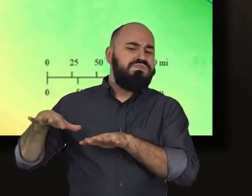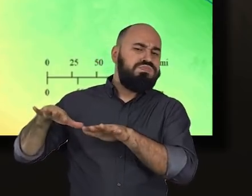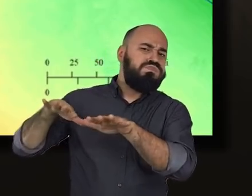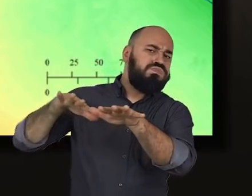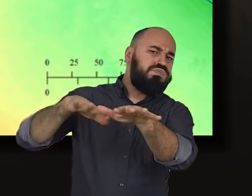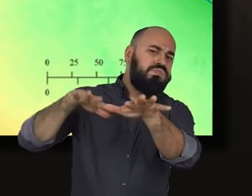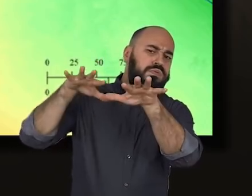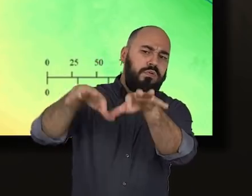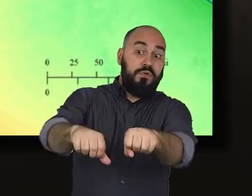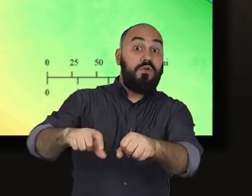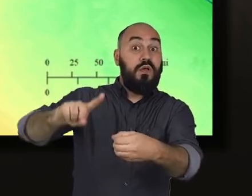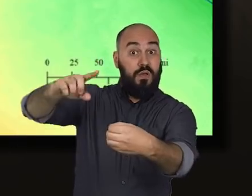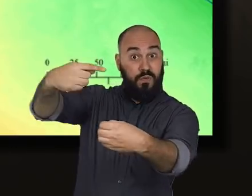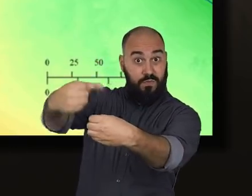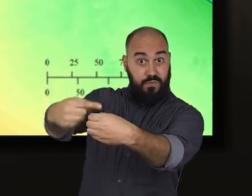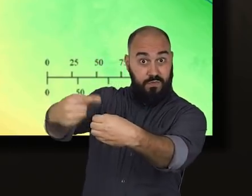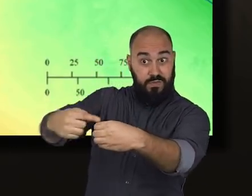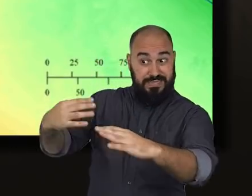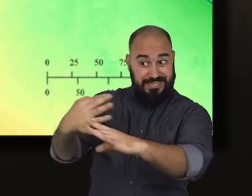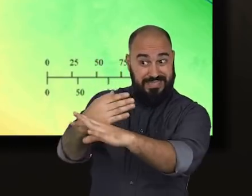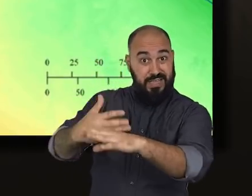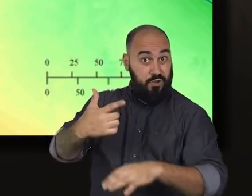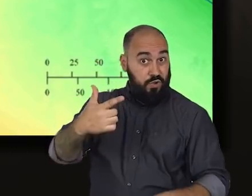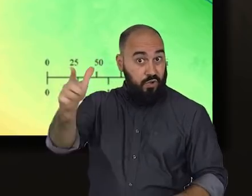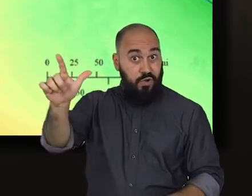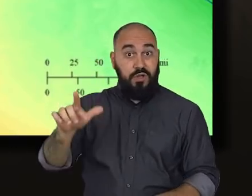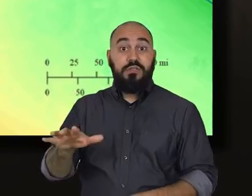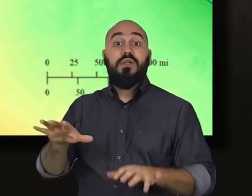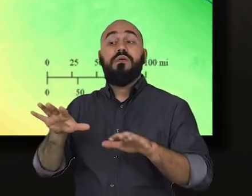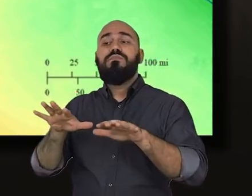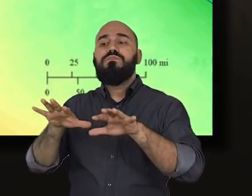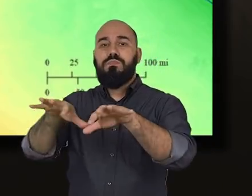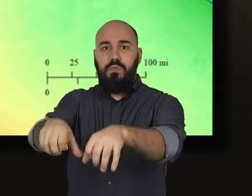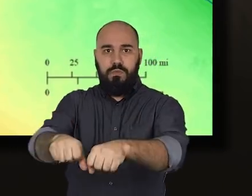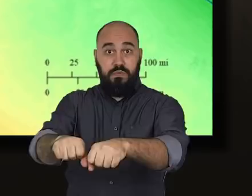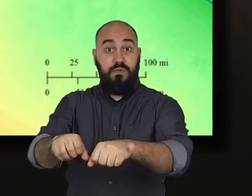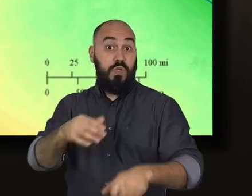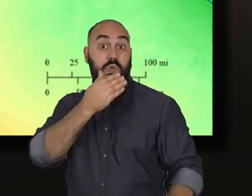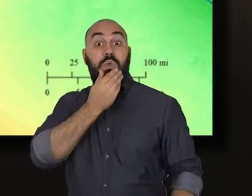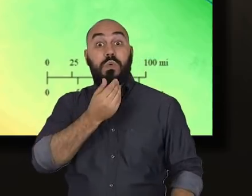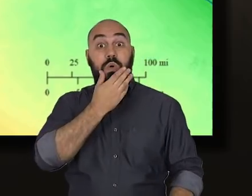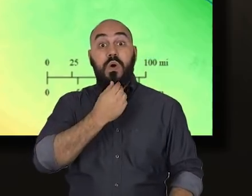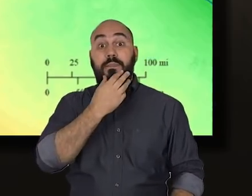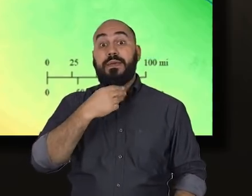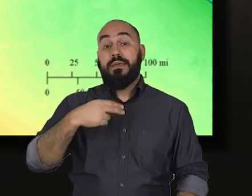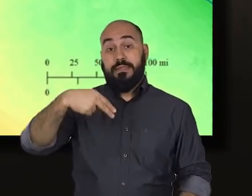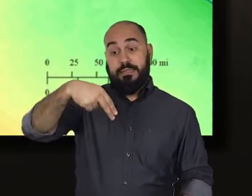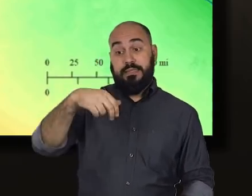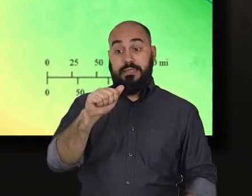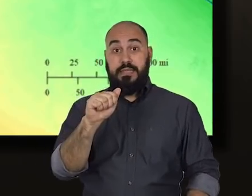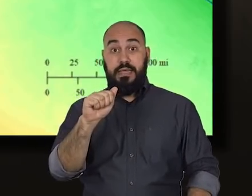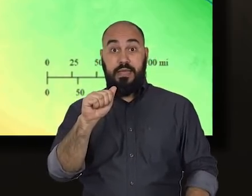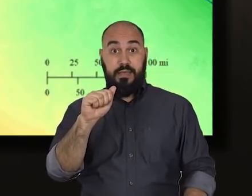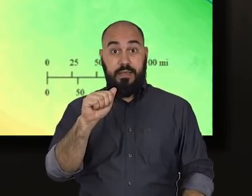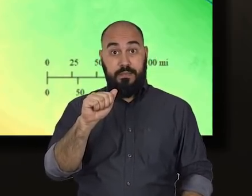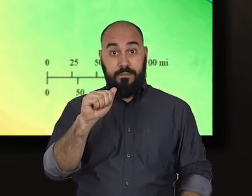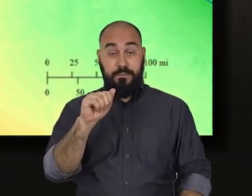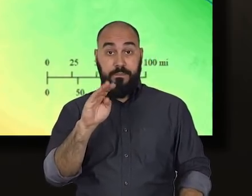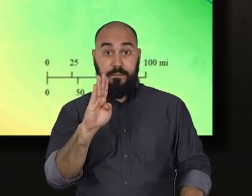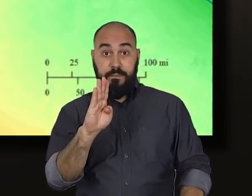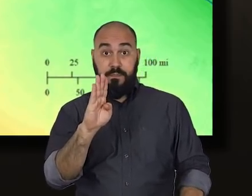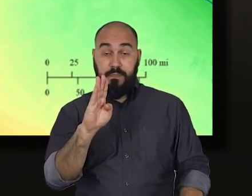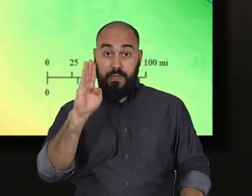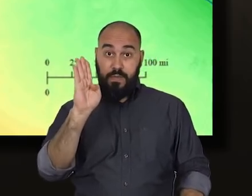607 a.C., Nabopolassar deixou ali uma guarnição de soldados e voltou para a Babilônia, isto no início